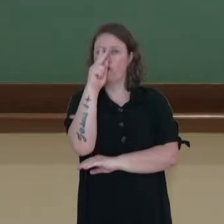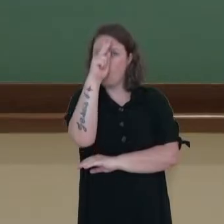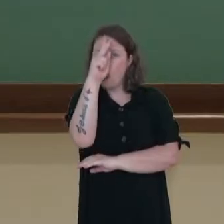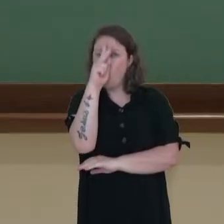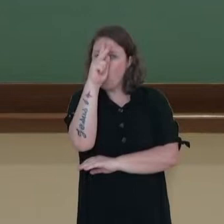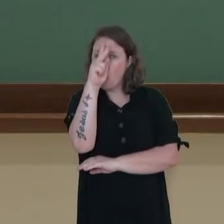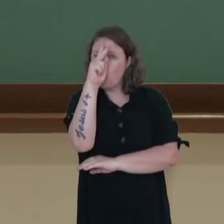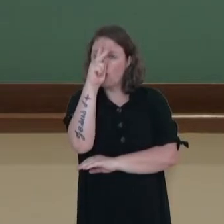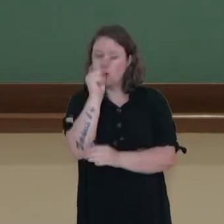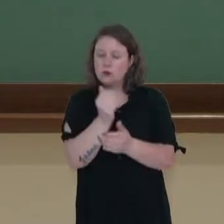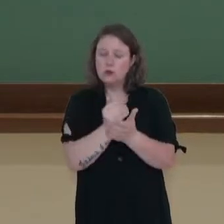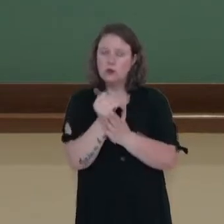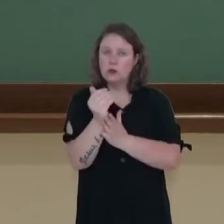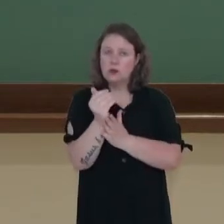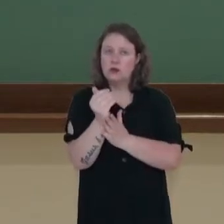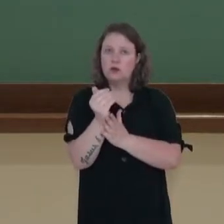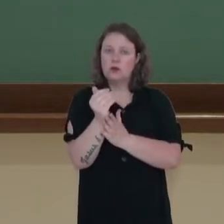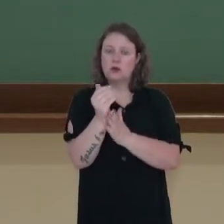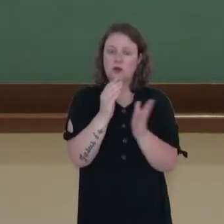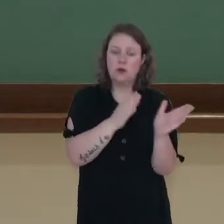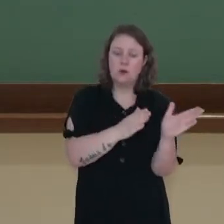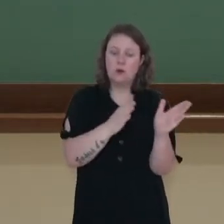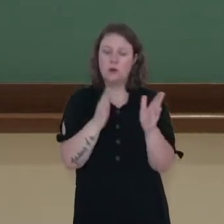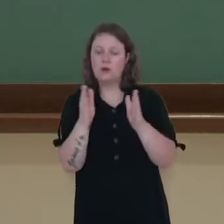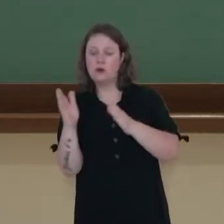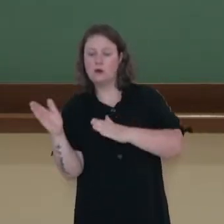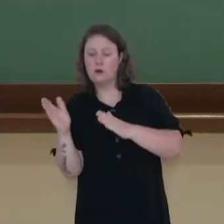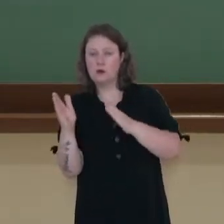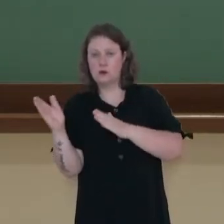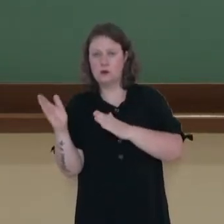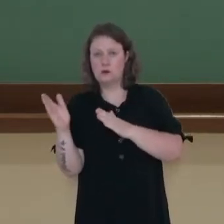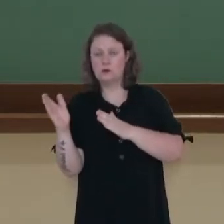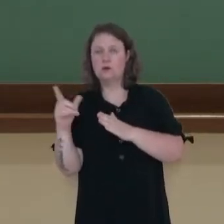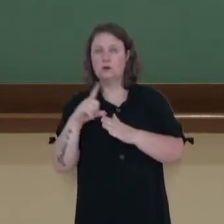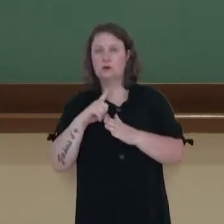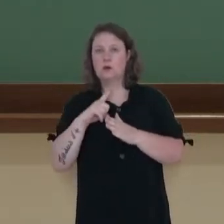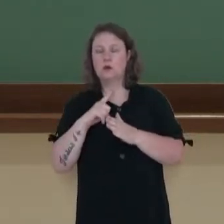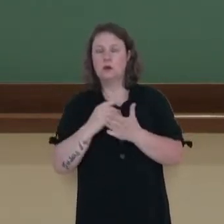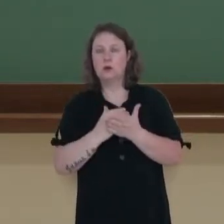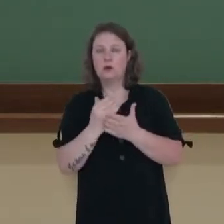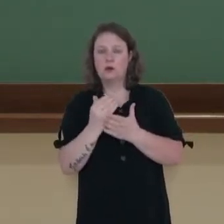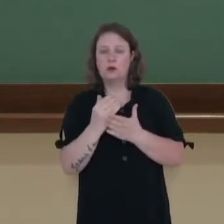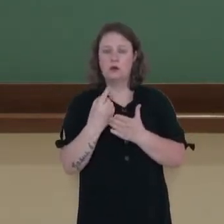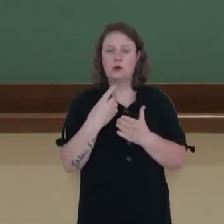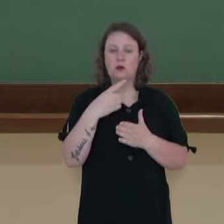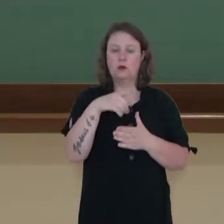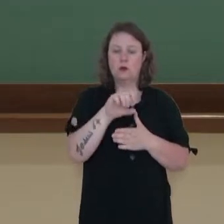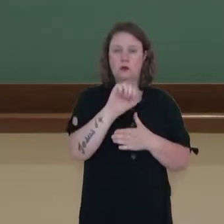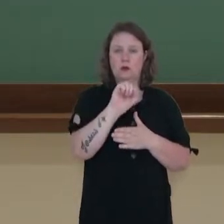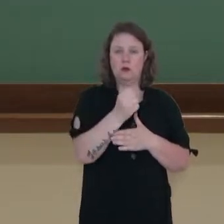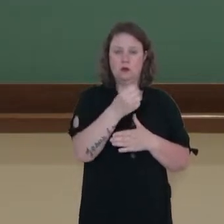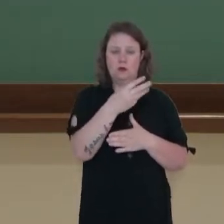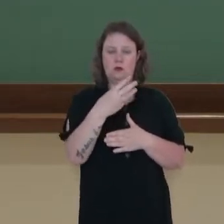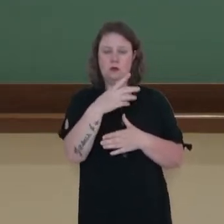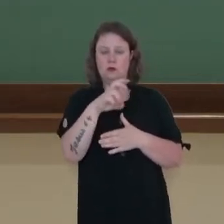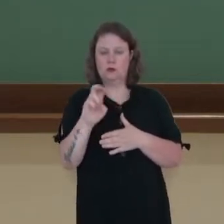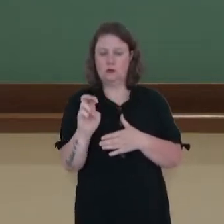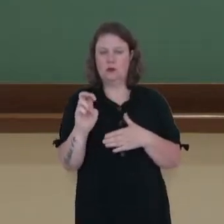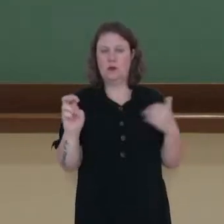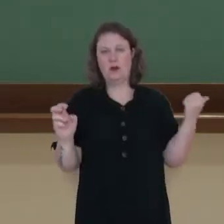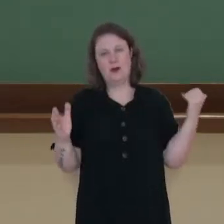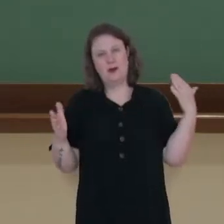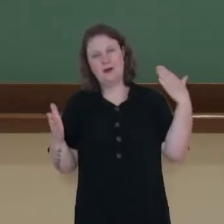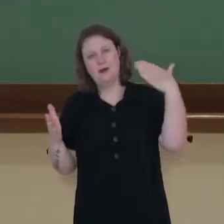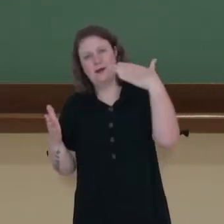Grande do Sul, durante o período regencial, que começou no ano de 1835 e se estende até o ano